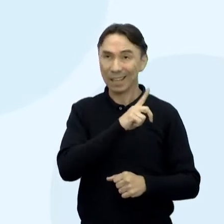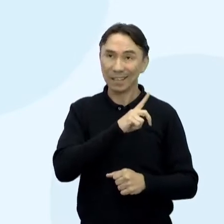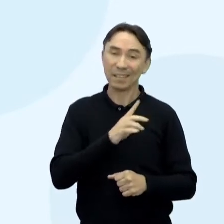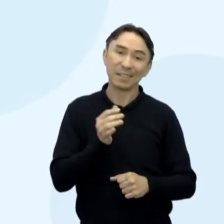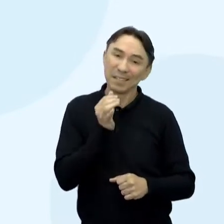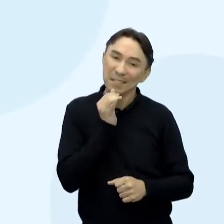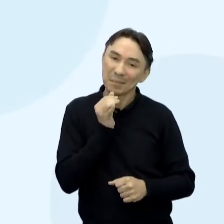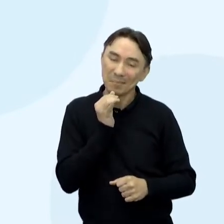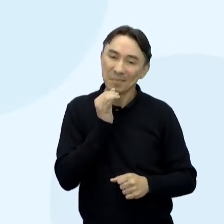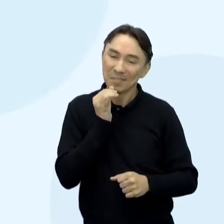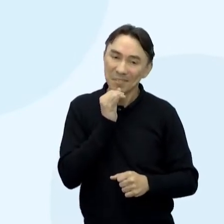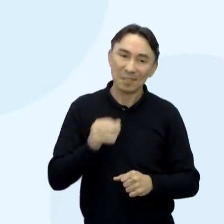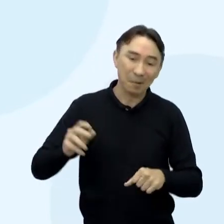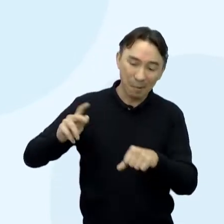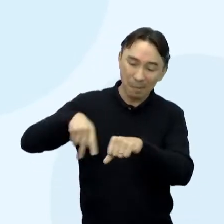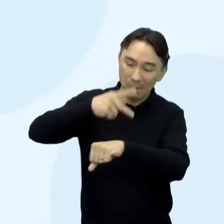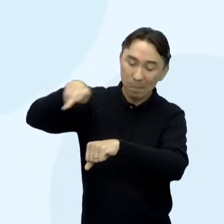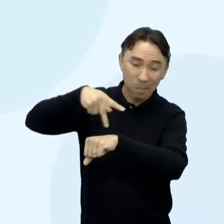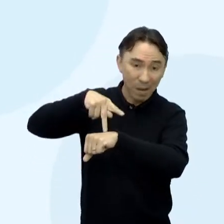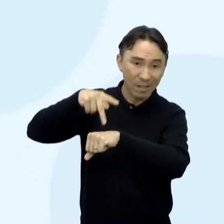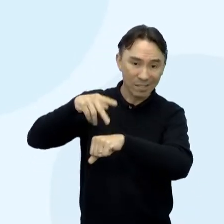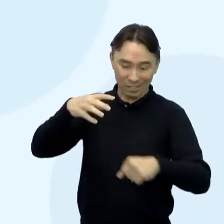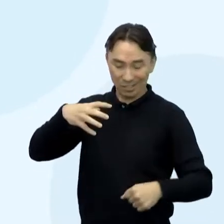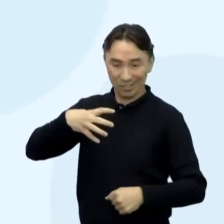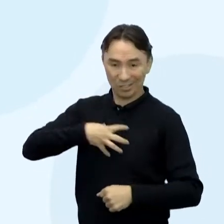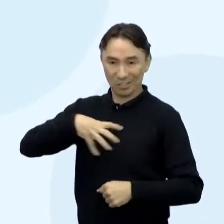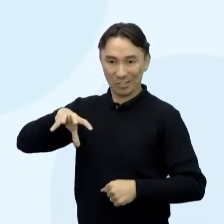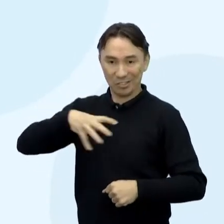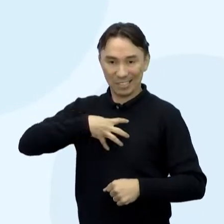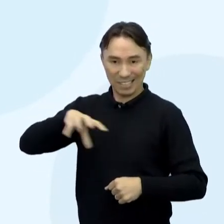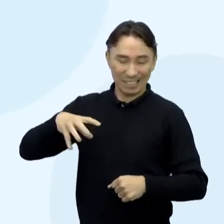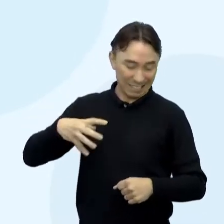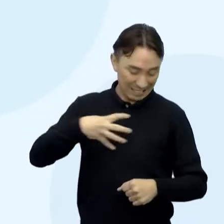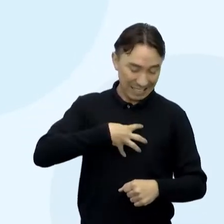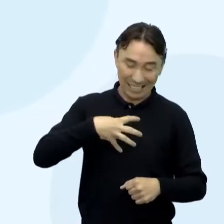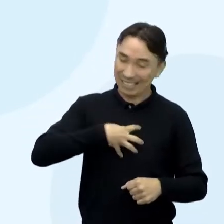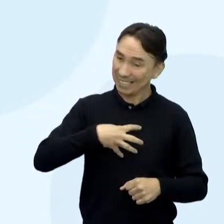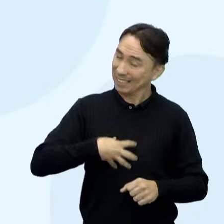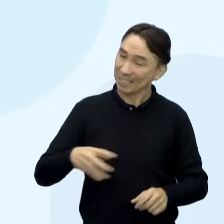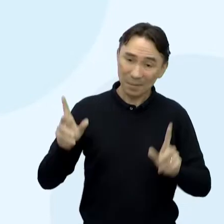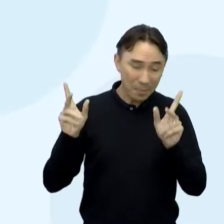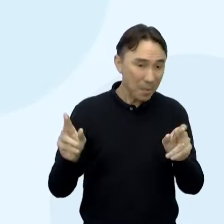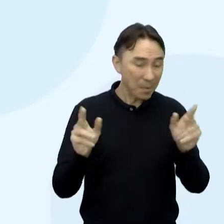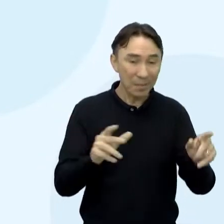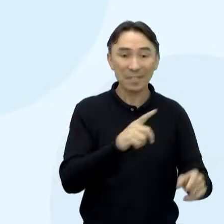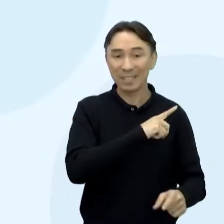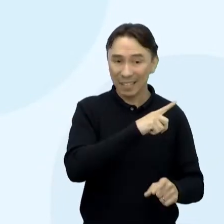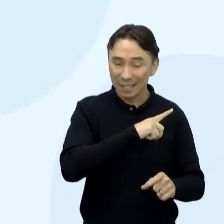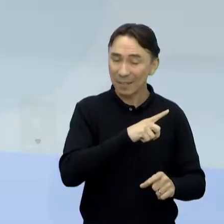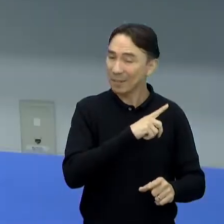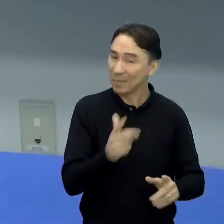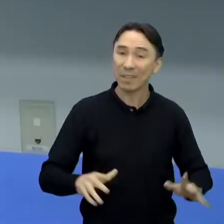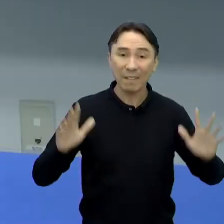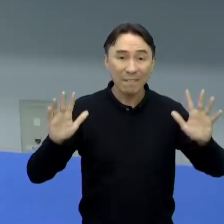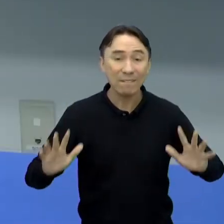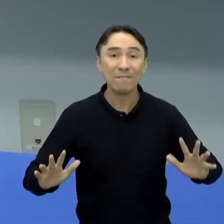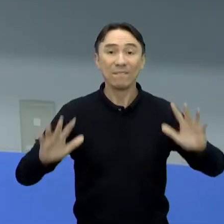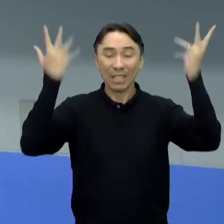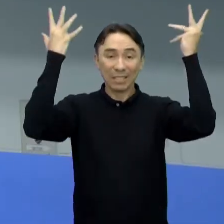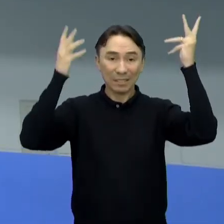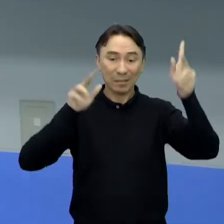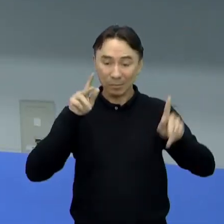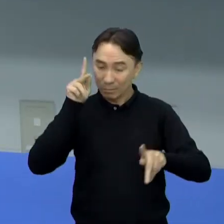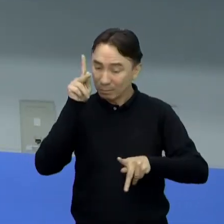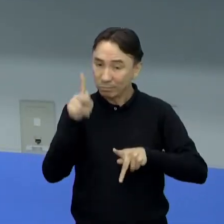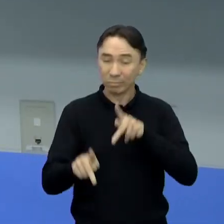é contemplada através dessa celebração que é popular. Se é popular,